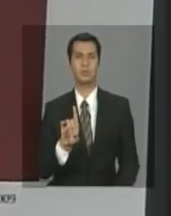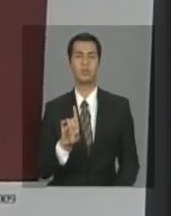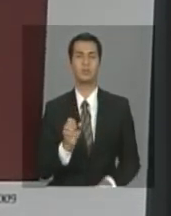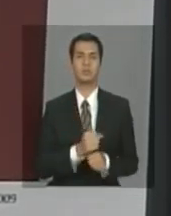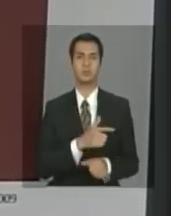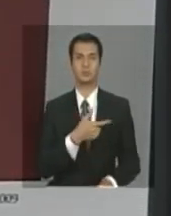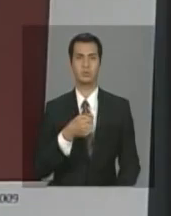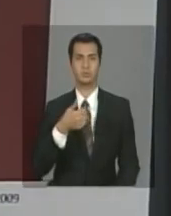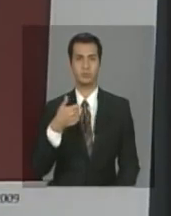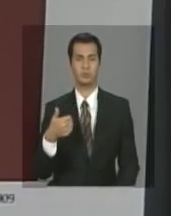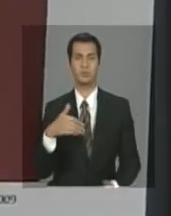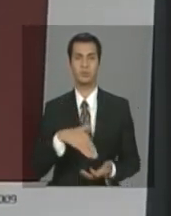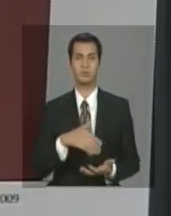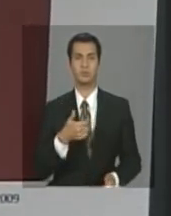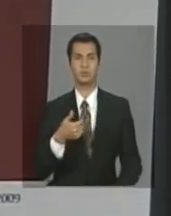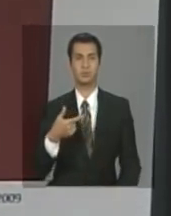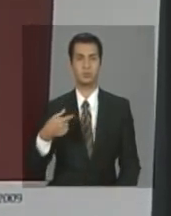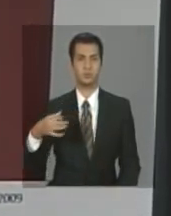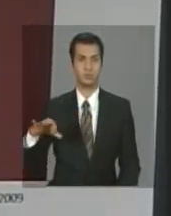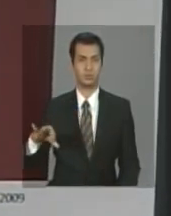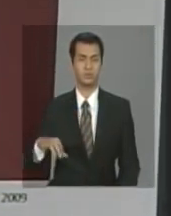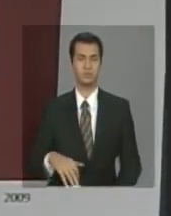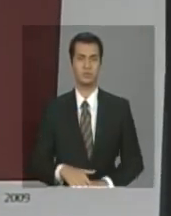2009. Então, você tinha